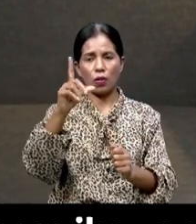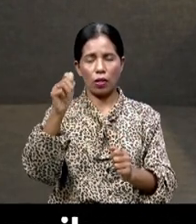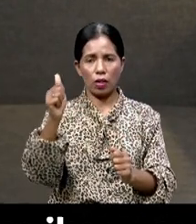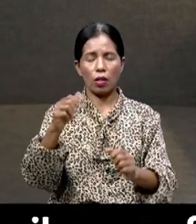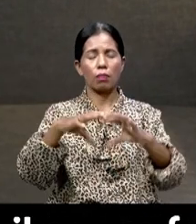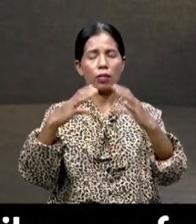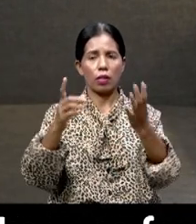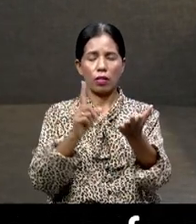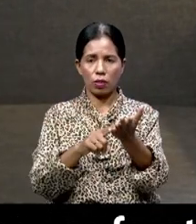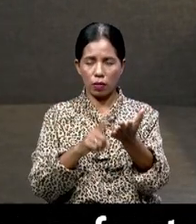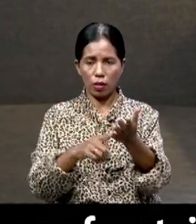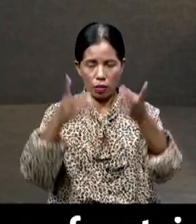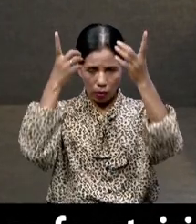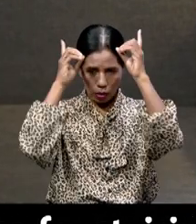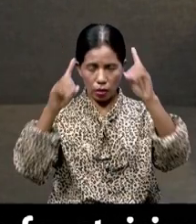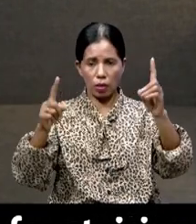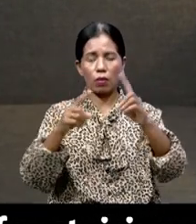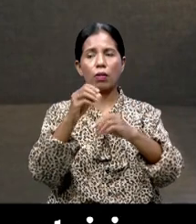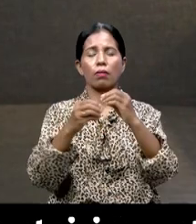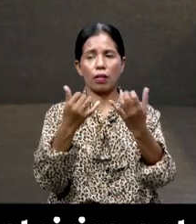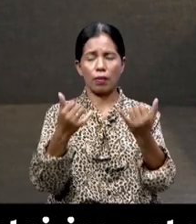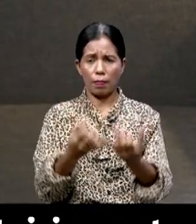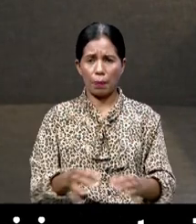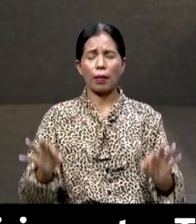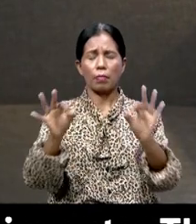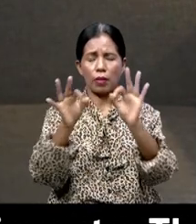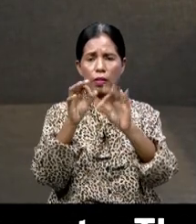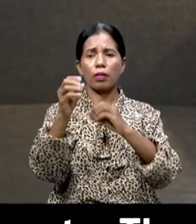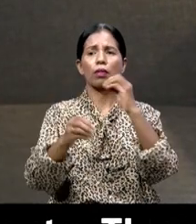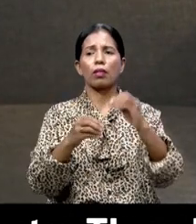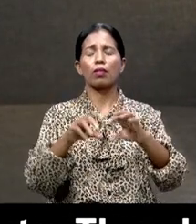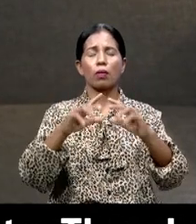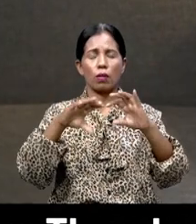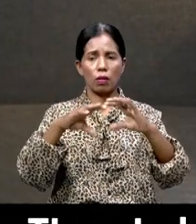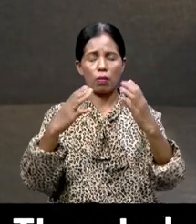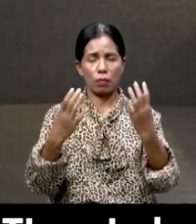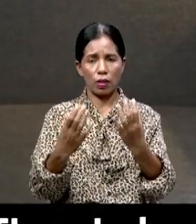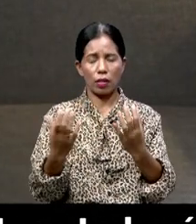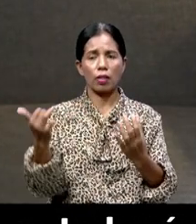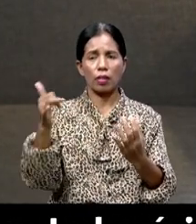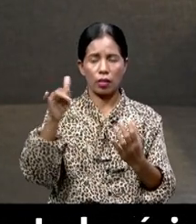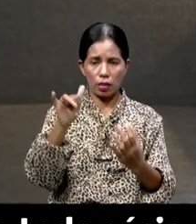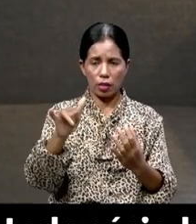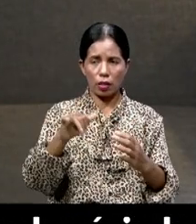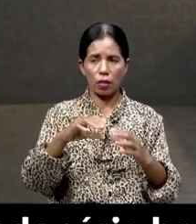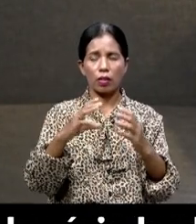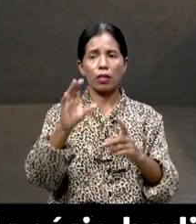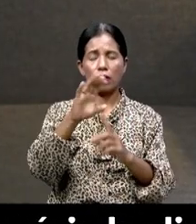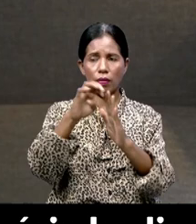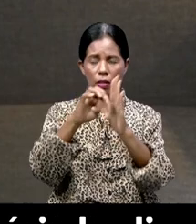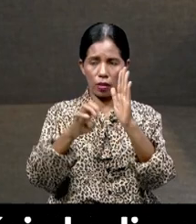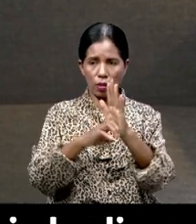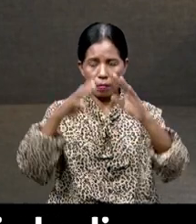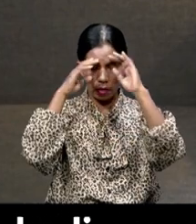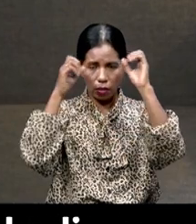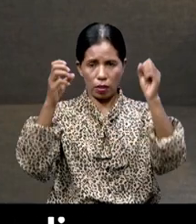na discussão para tu decidir ou não bem. E importante, mostra que acompanha as suas excelências. E o chefe de Estado, o